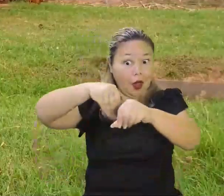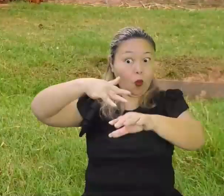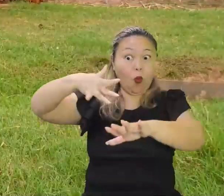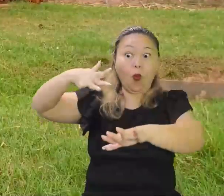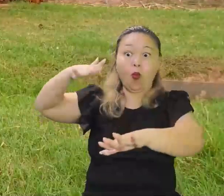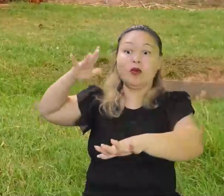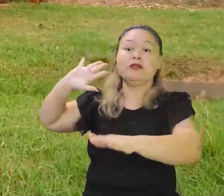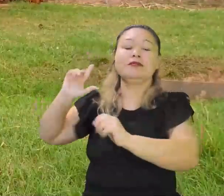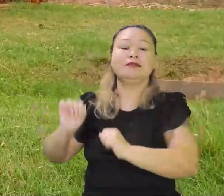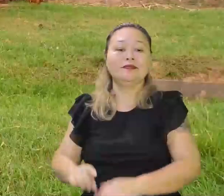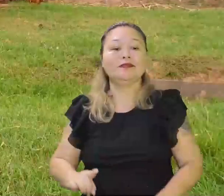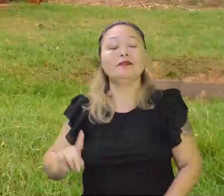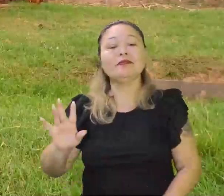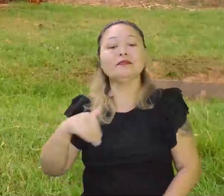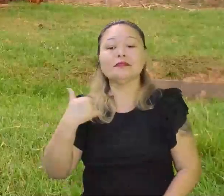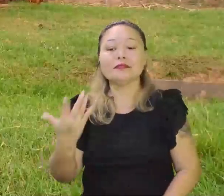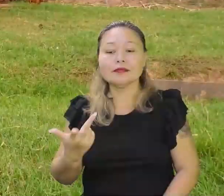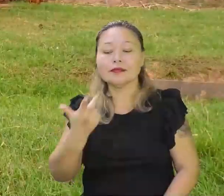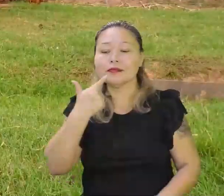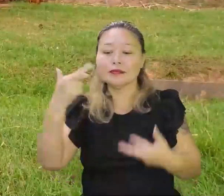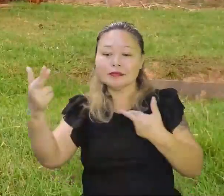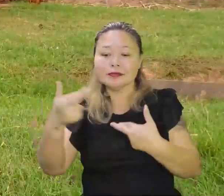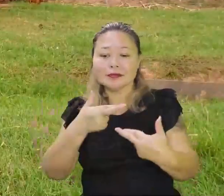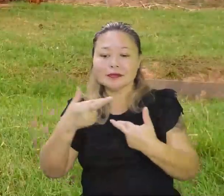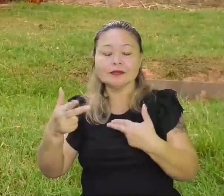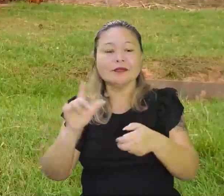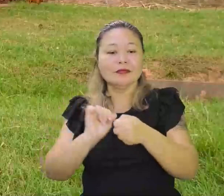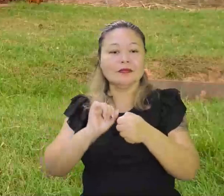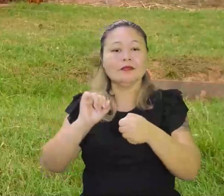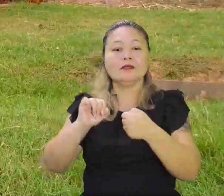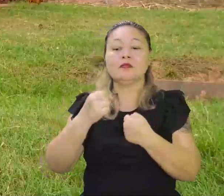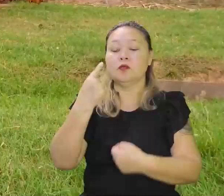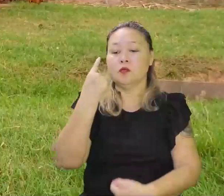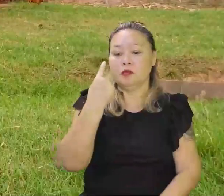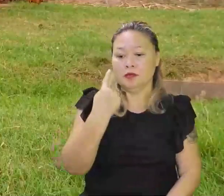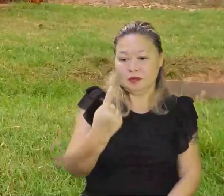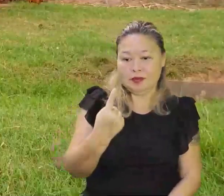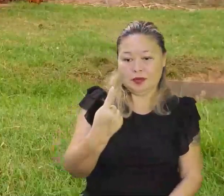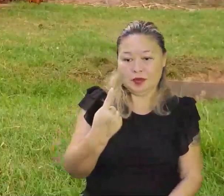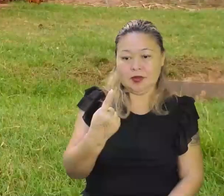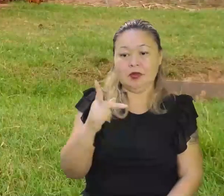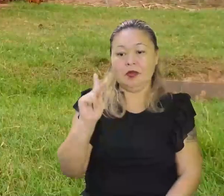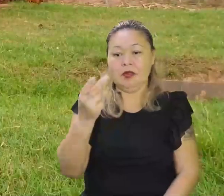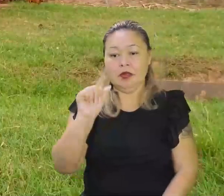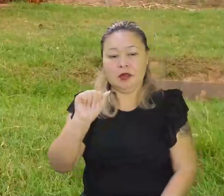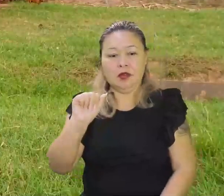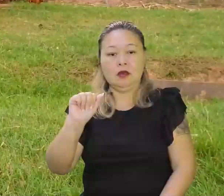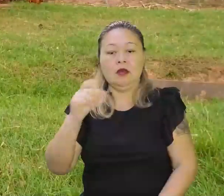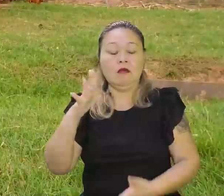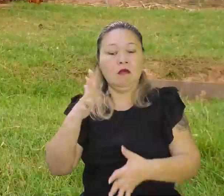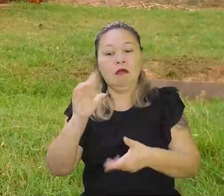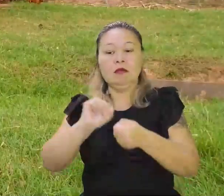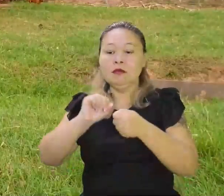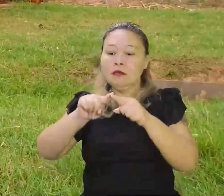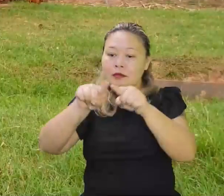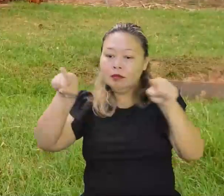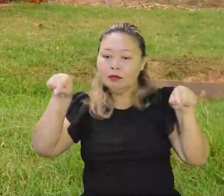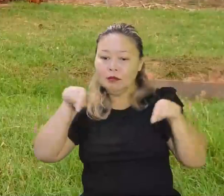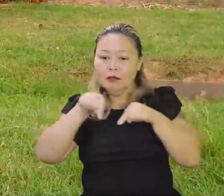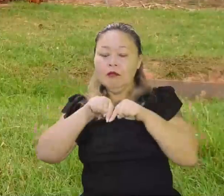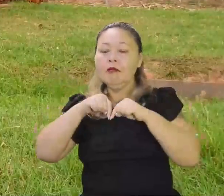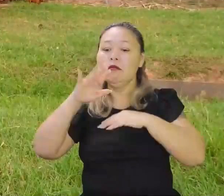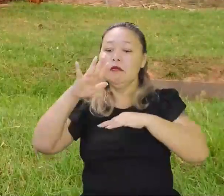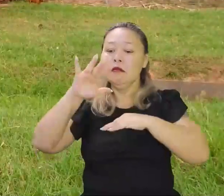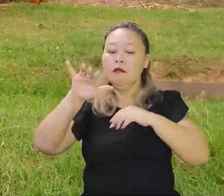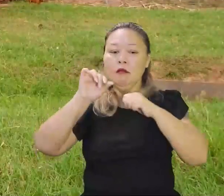Pois né? Então, fazendo essa relação que a gente já sabe que 1 hectare equivale a mais ou menos um campo de futebol do profissional, né?